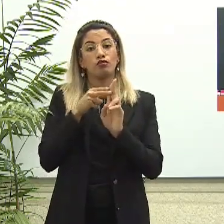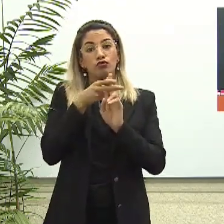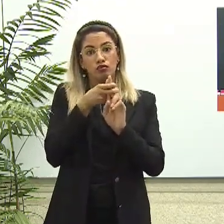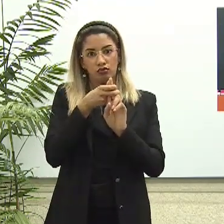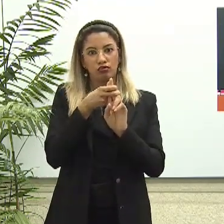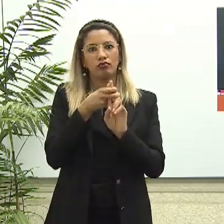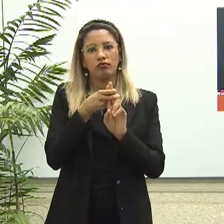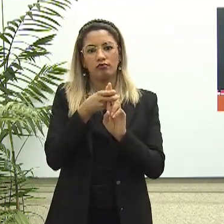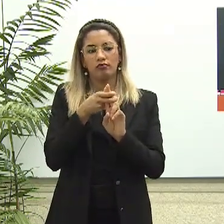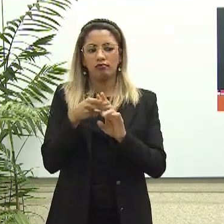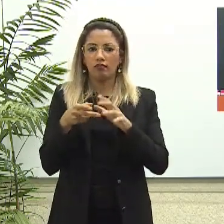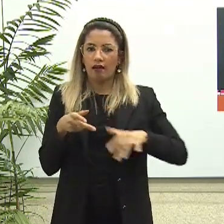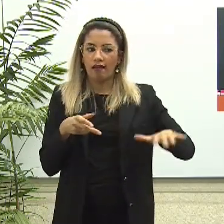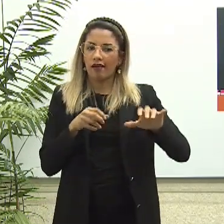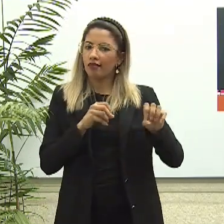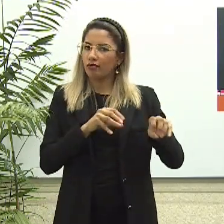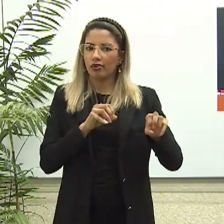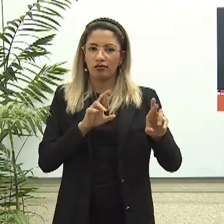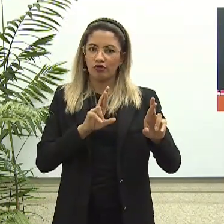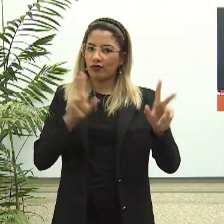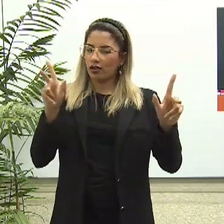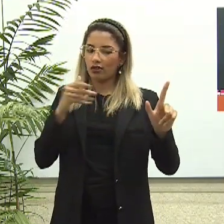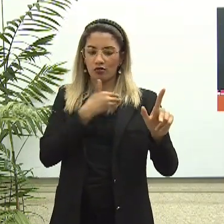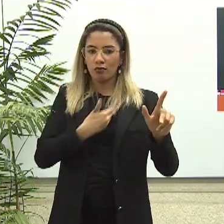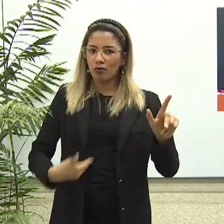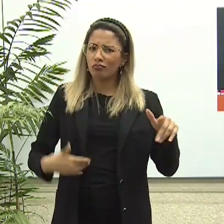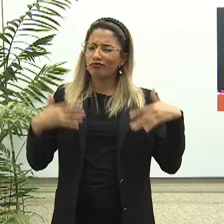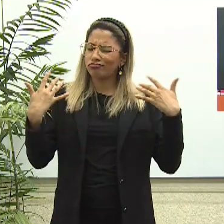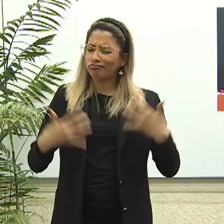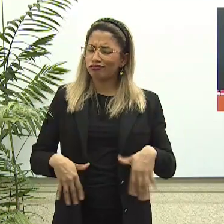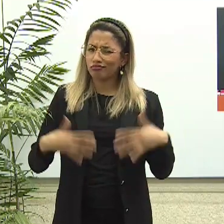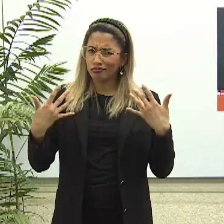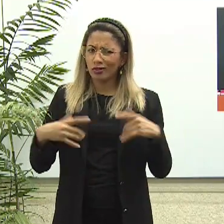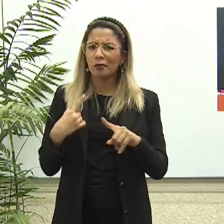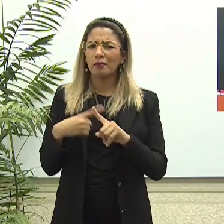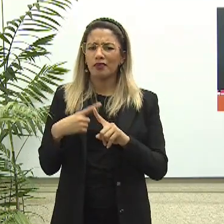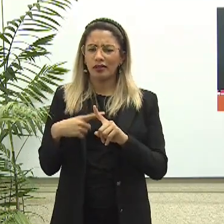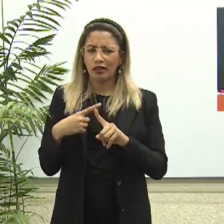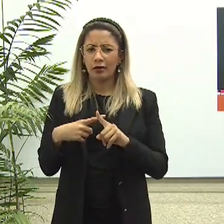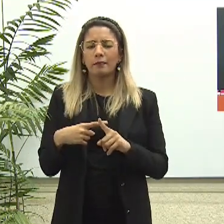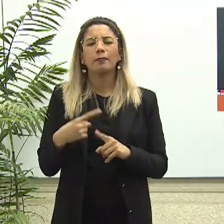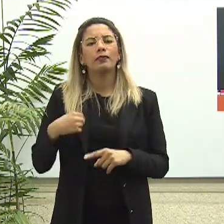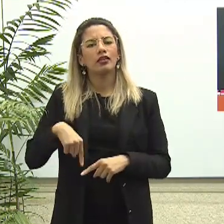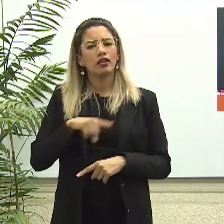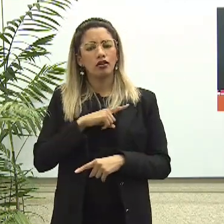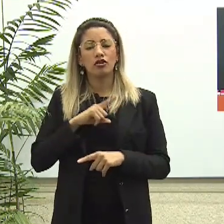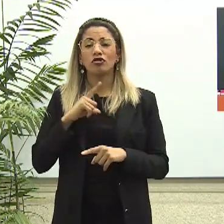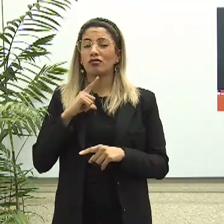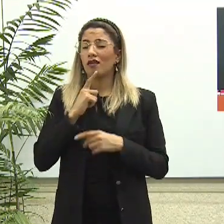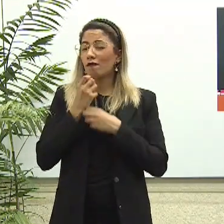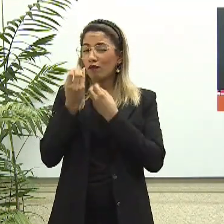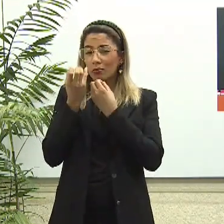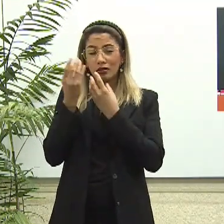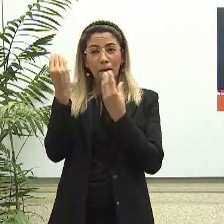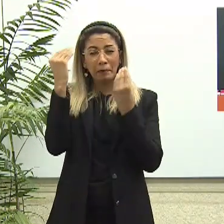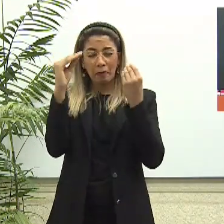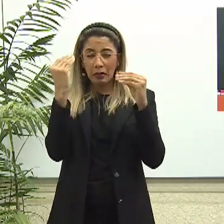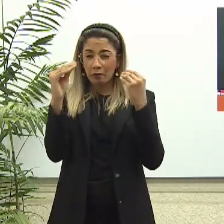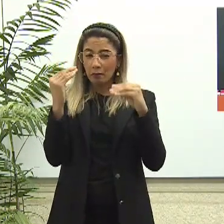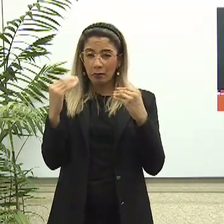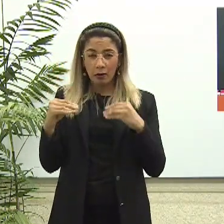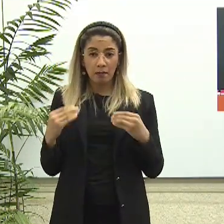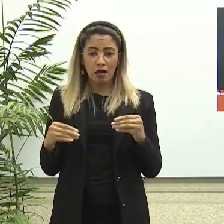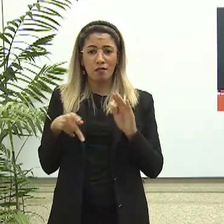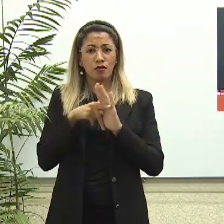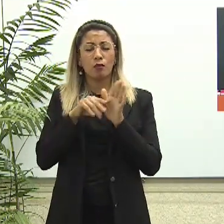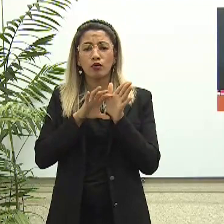educação né a gente da Pública teria histórias tristes para contar porque todos nós colocamos tudo ali e eh na no no